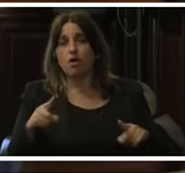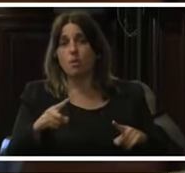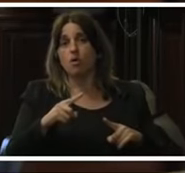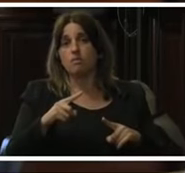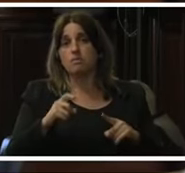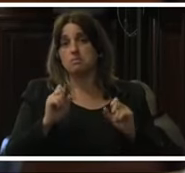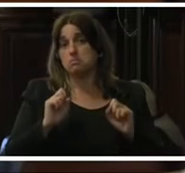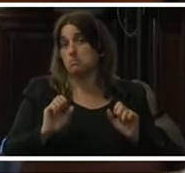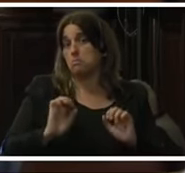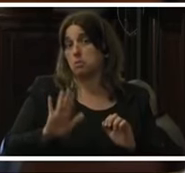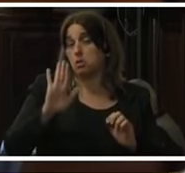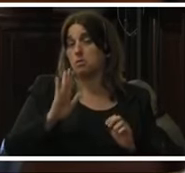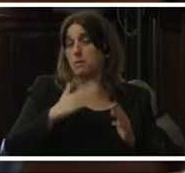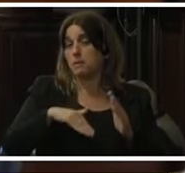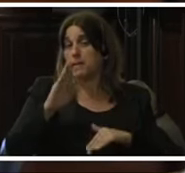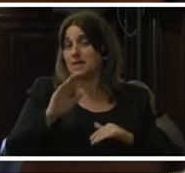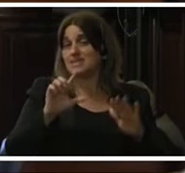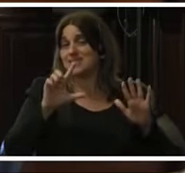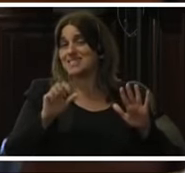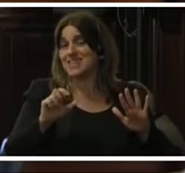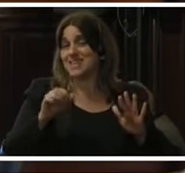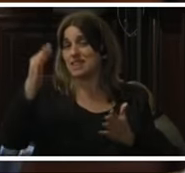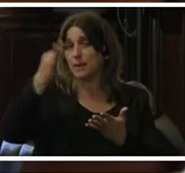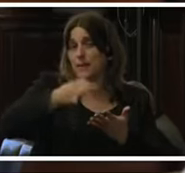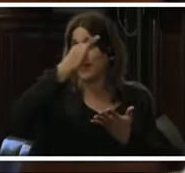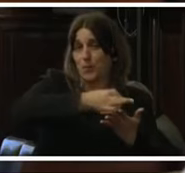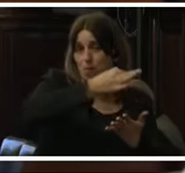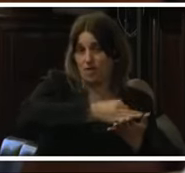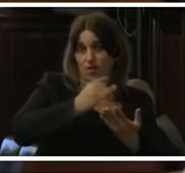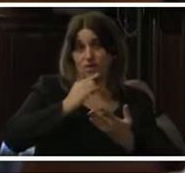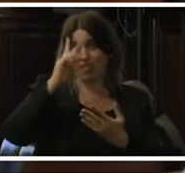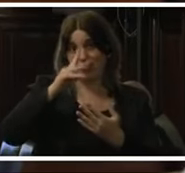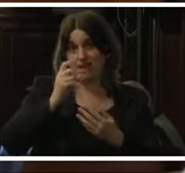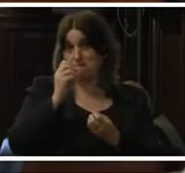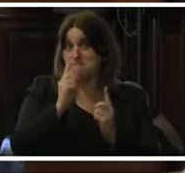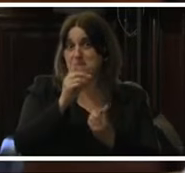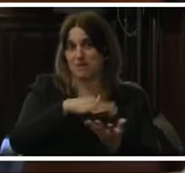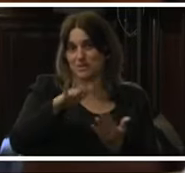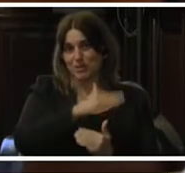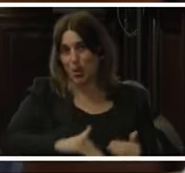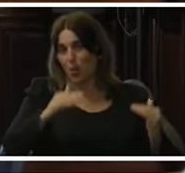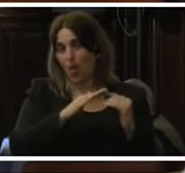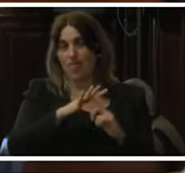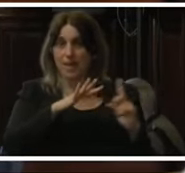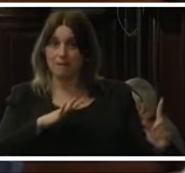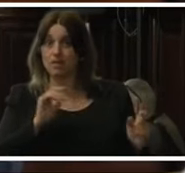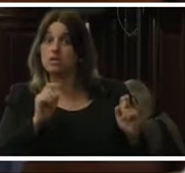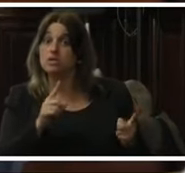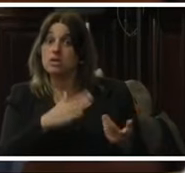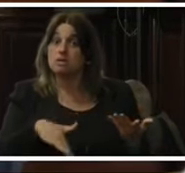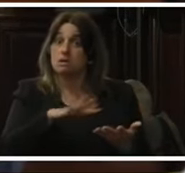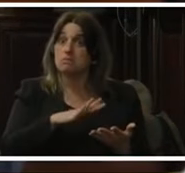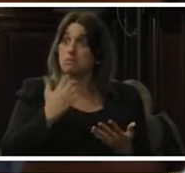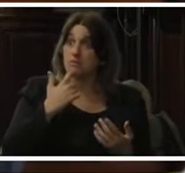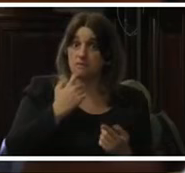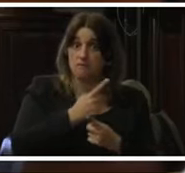mais de 70 povos indígenas situação de isolamento e nessas regiões onde não se confirmam quer dizer talvez seja muito interessante